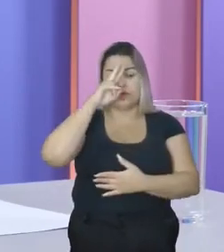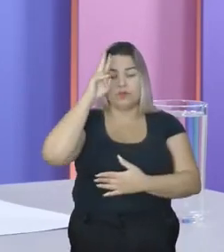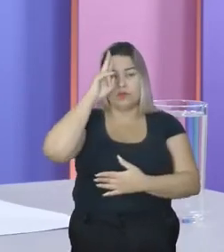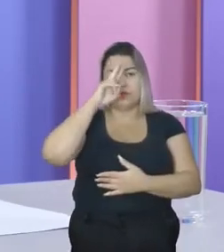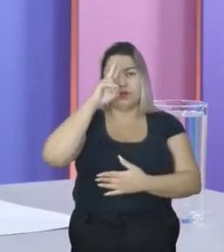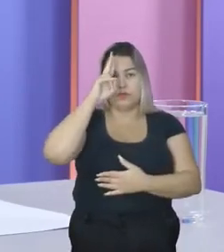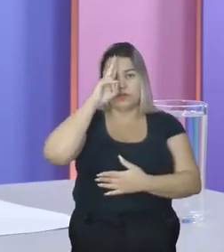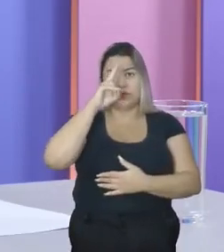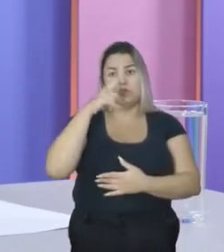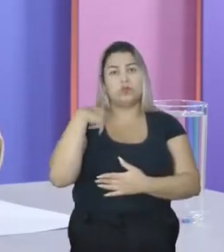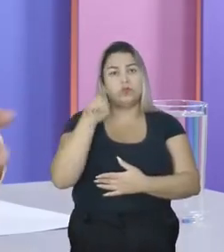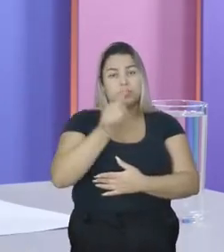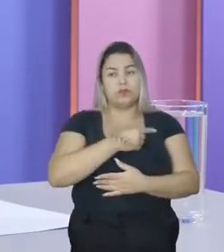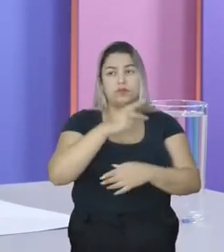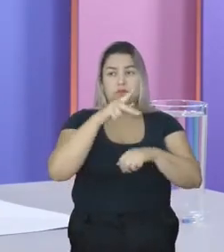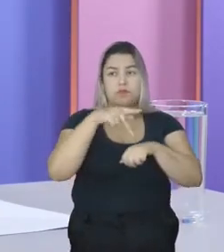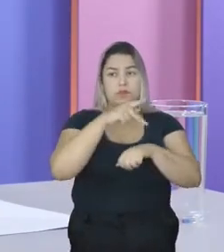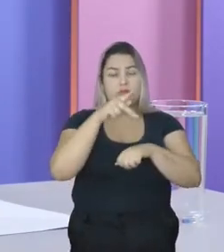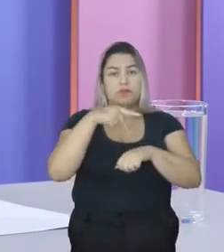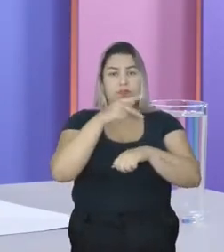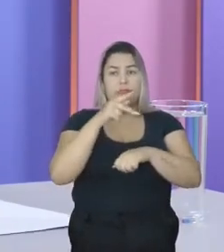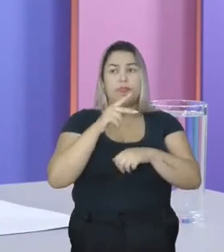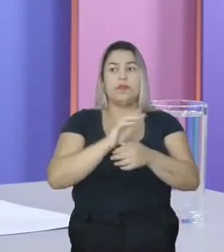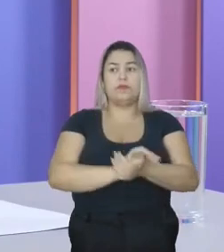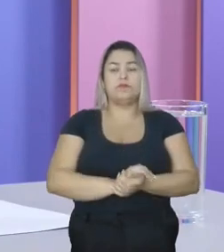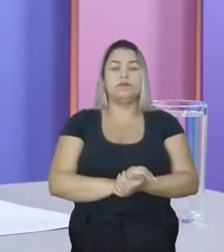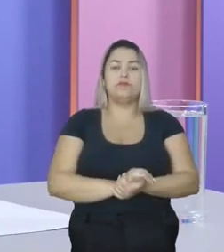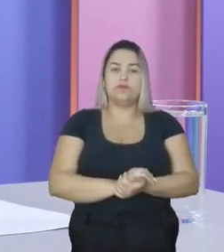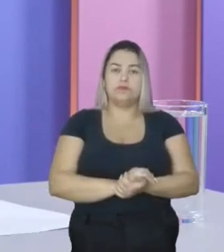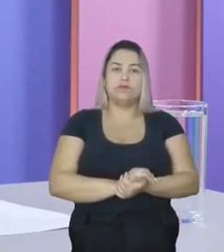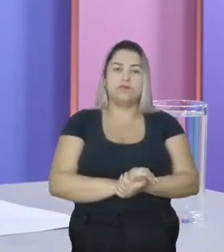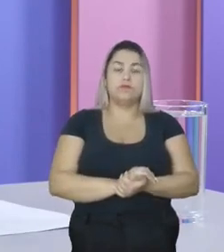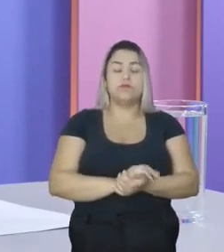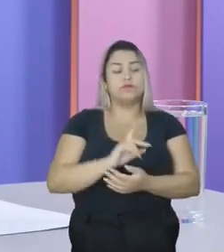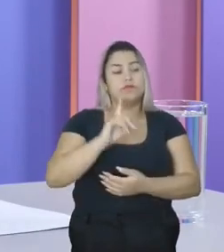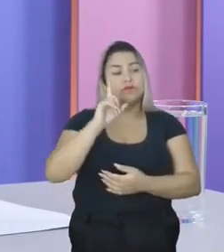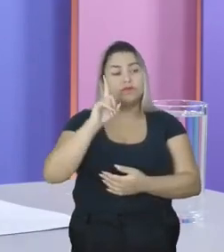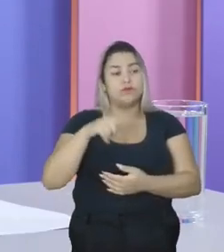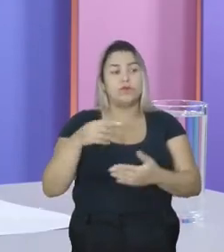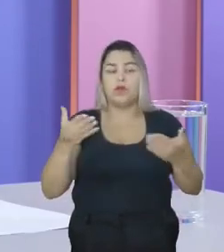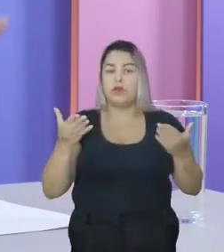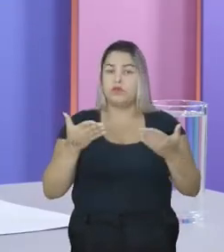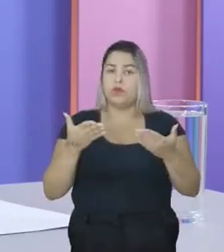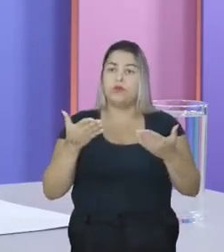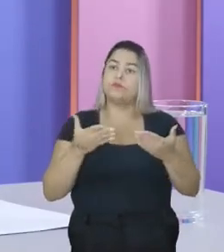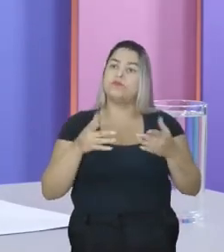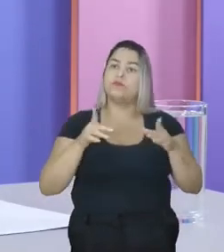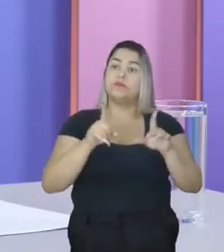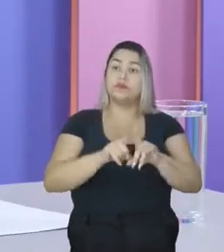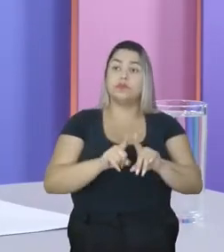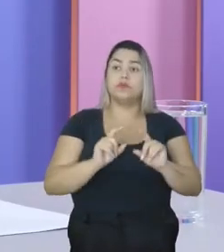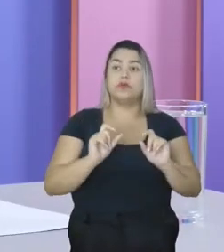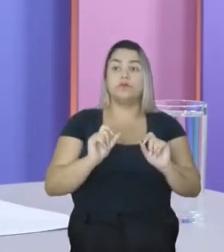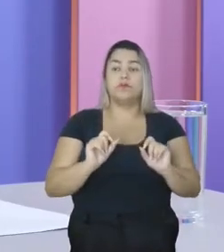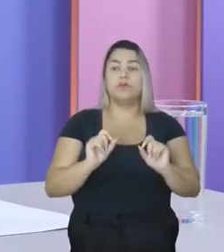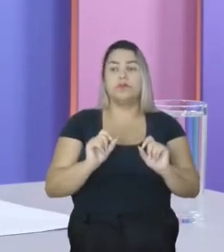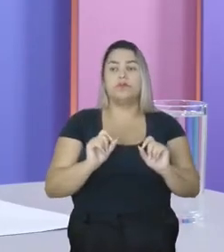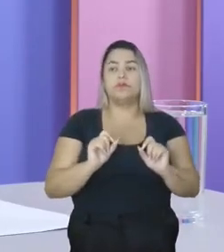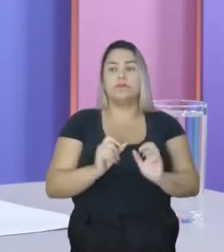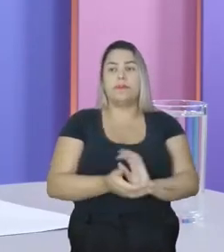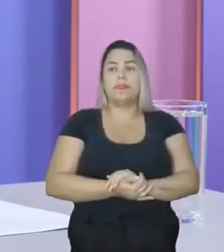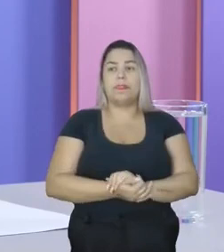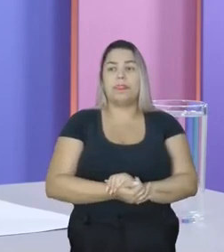antirracista do nosso país, e vocês vão ver que são reivindicações muito atuais, apesar